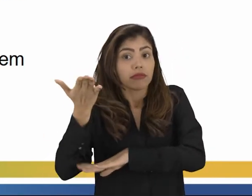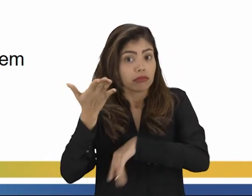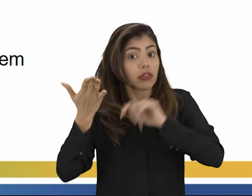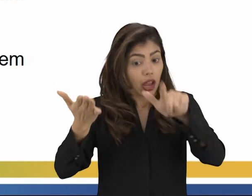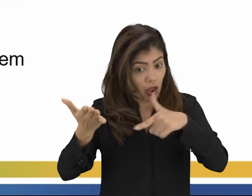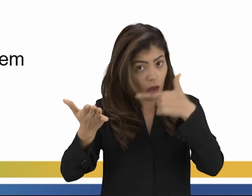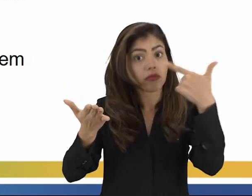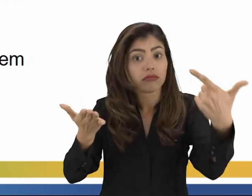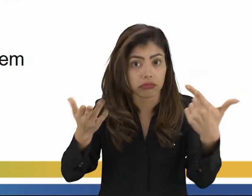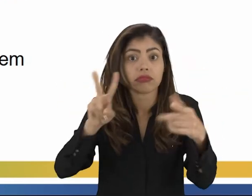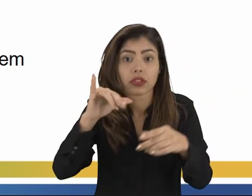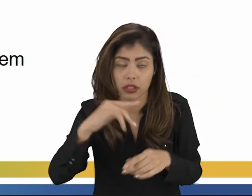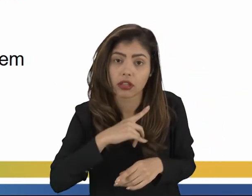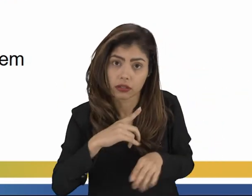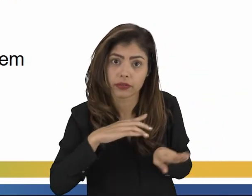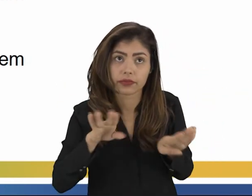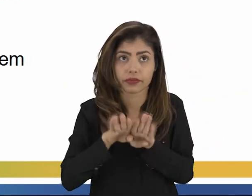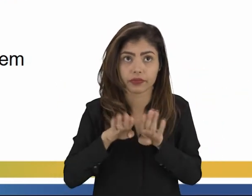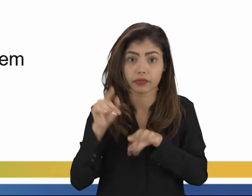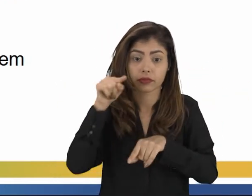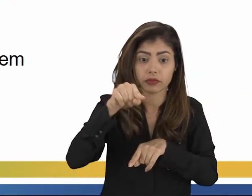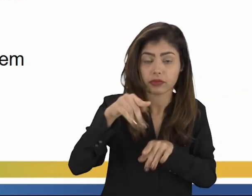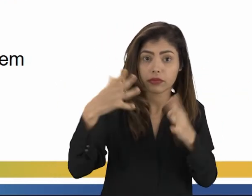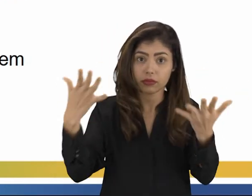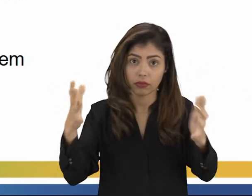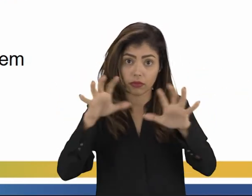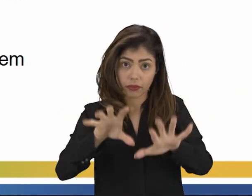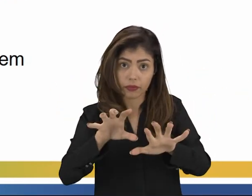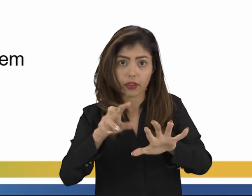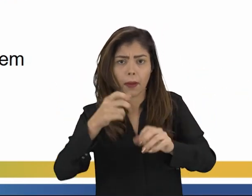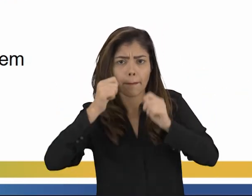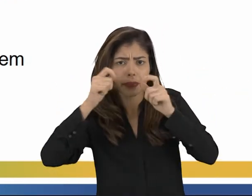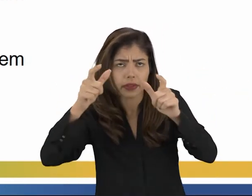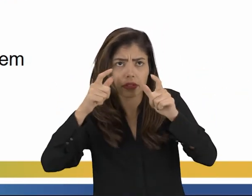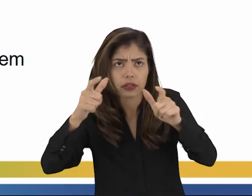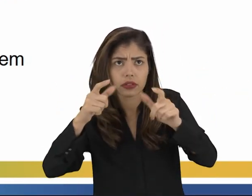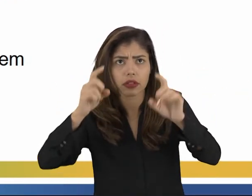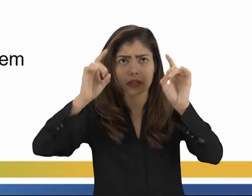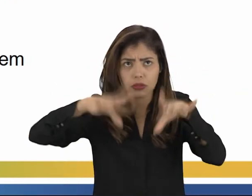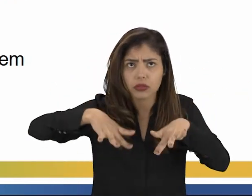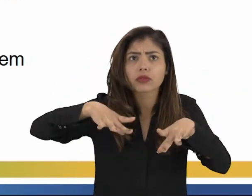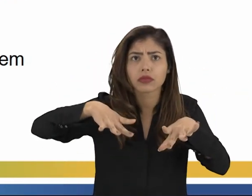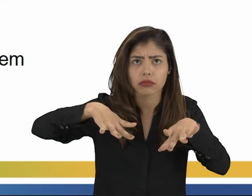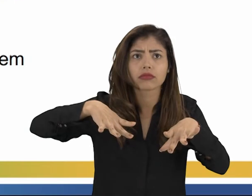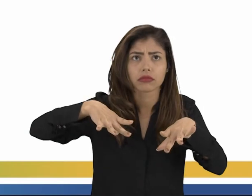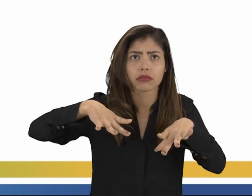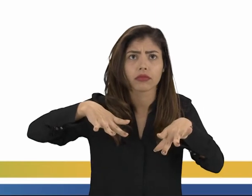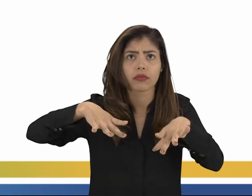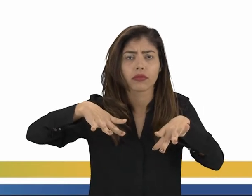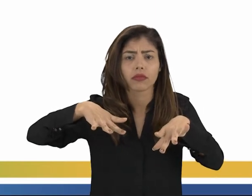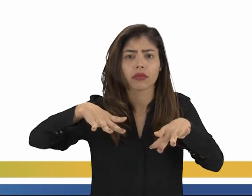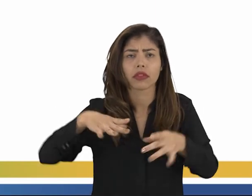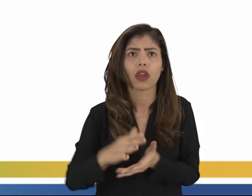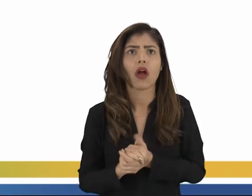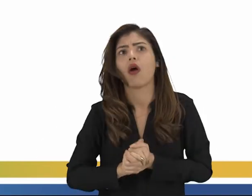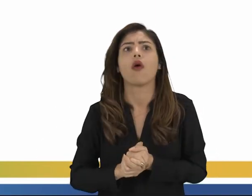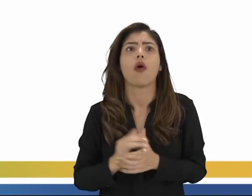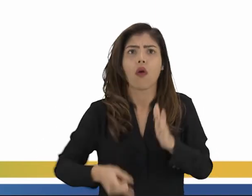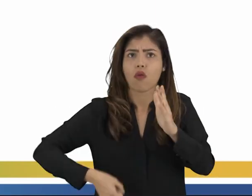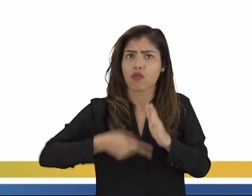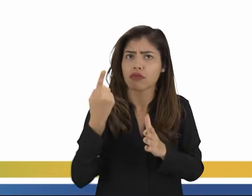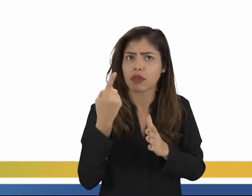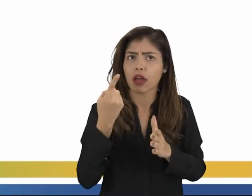outros acontecimentos. Até aí, observe bem no último slide aí da nossa aula. Uma